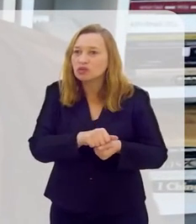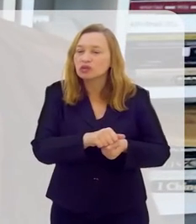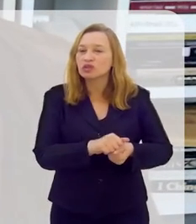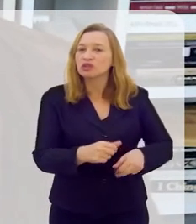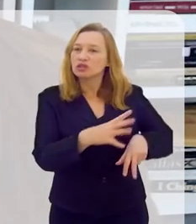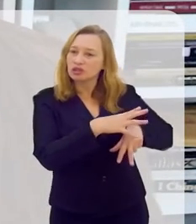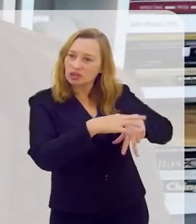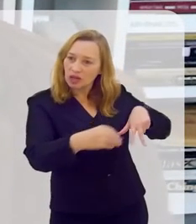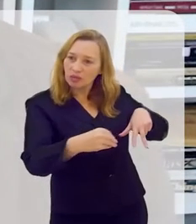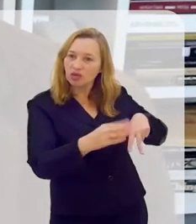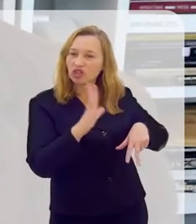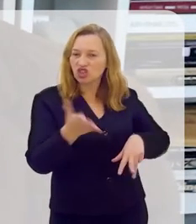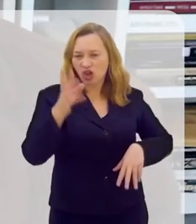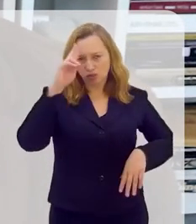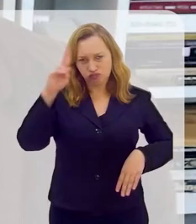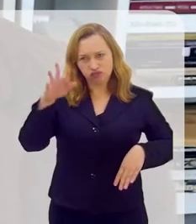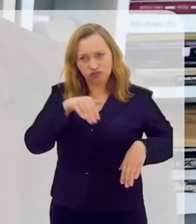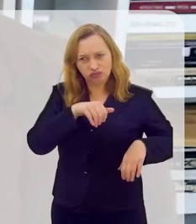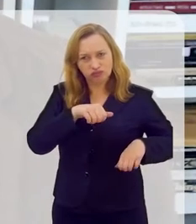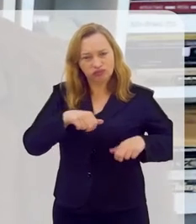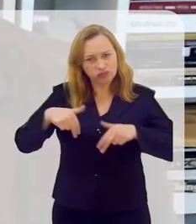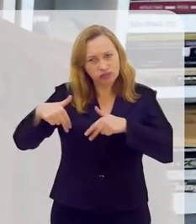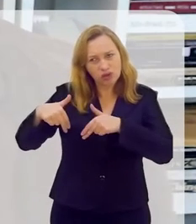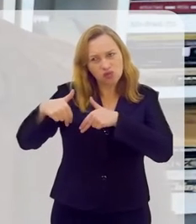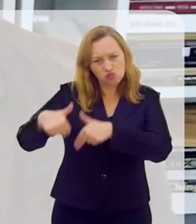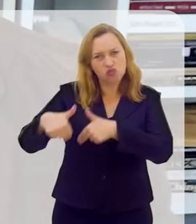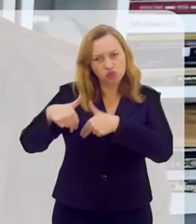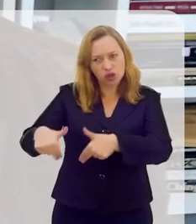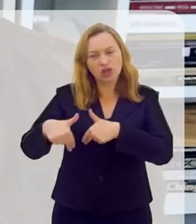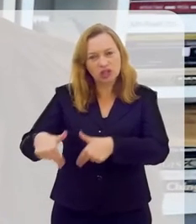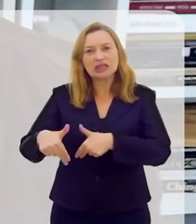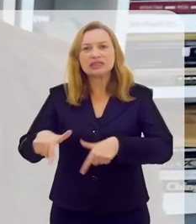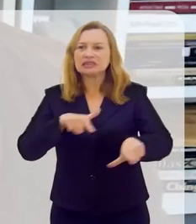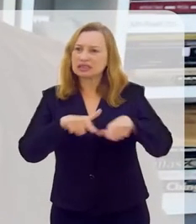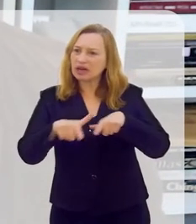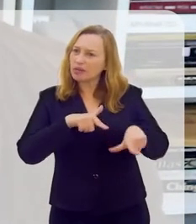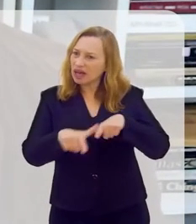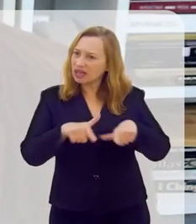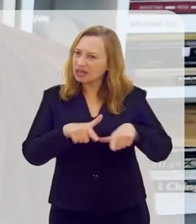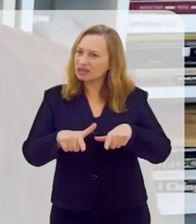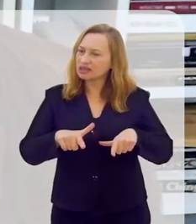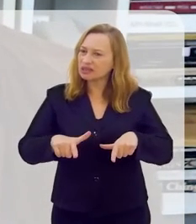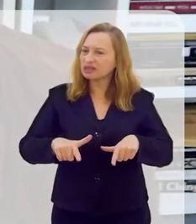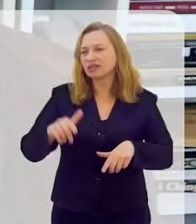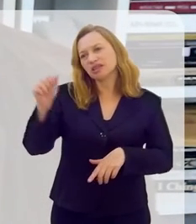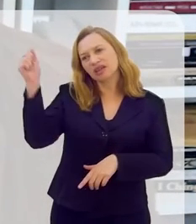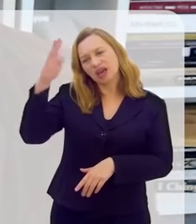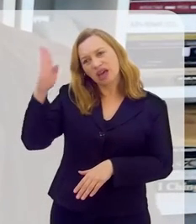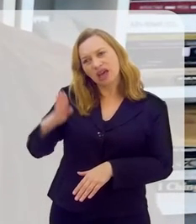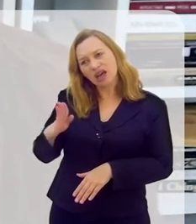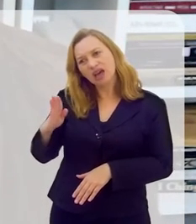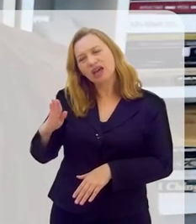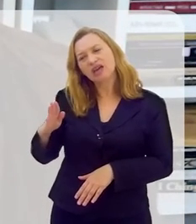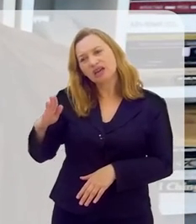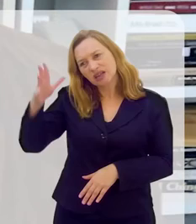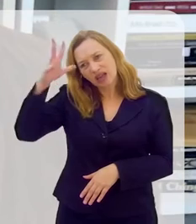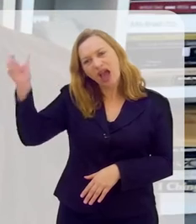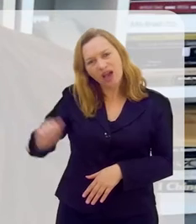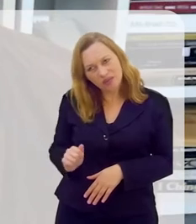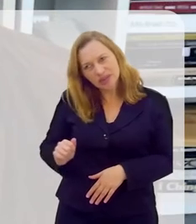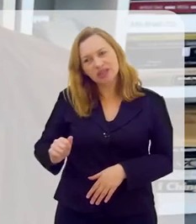já com uma pegada militante, né? Trabalhando em cima de uma estética afro-brasileira, né?